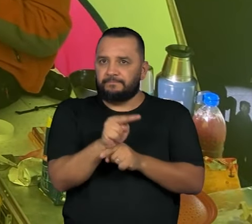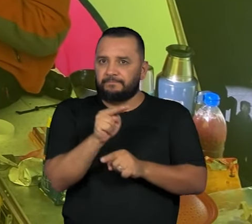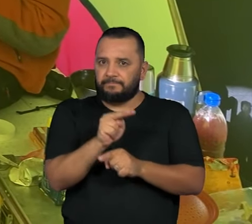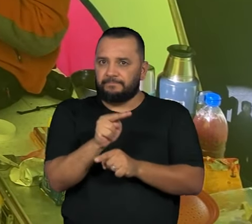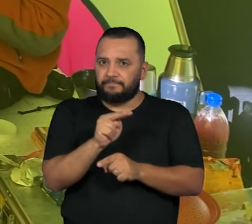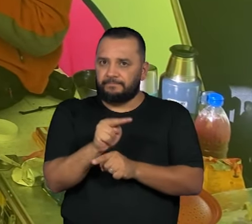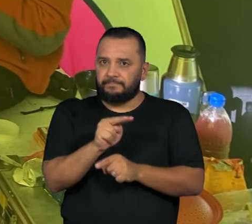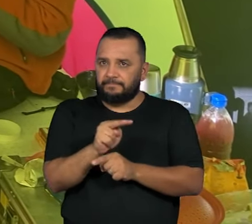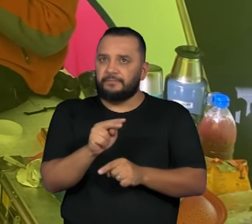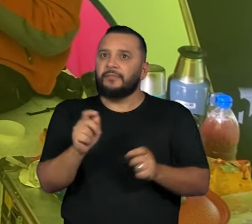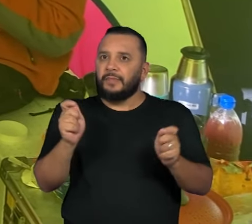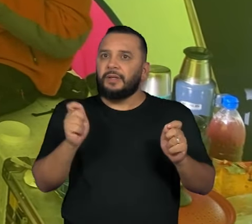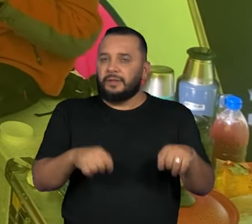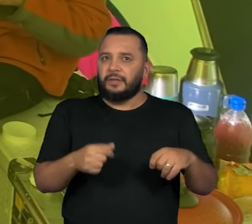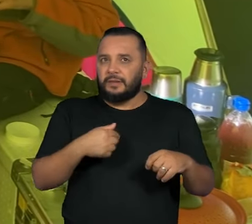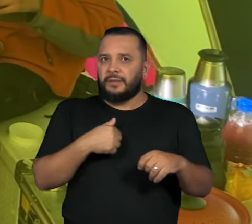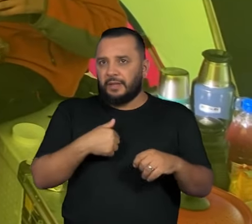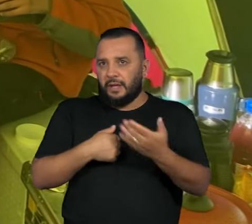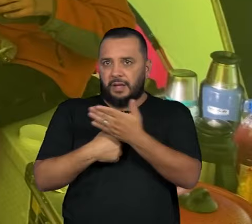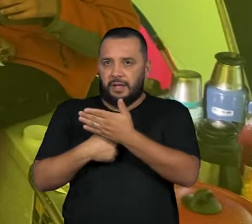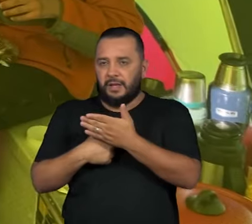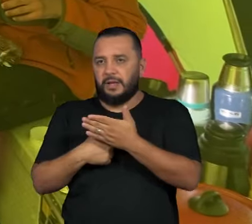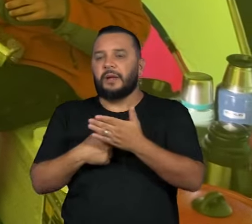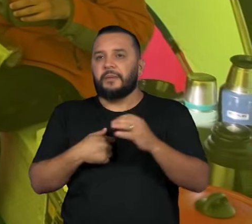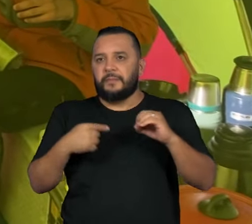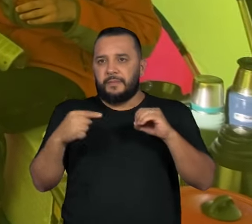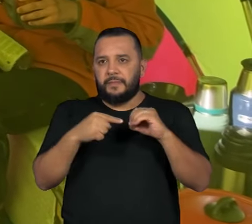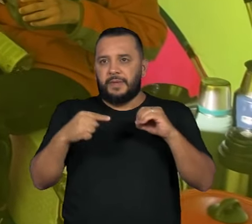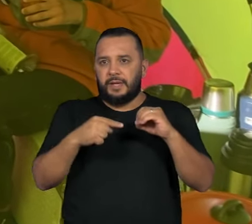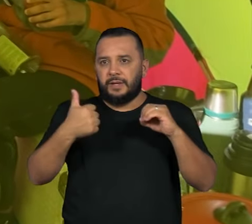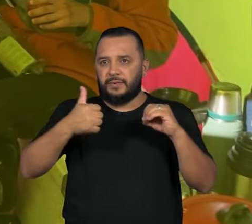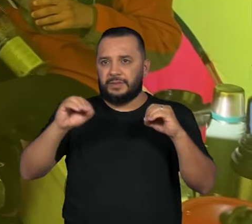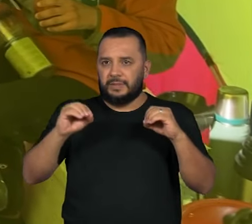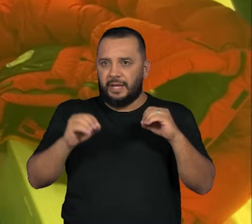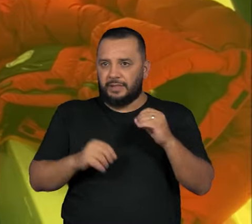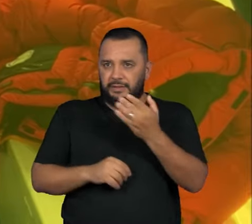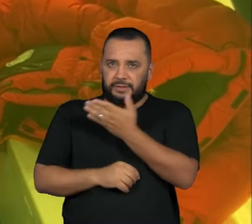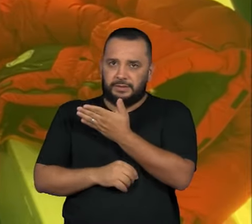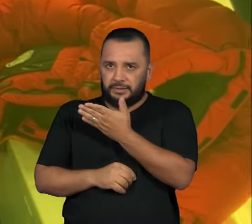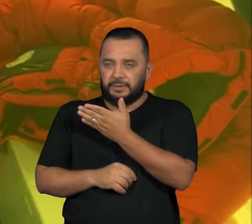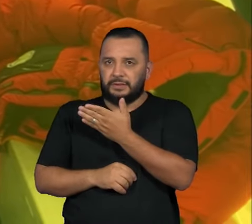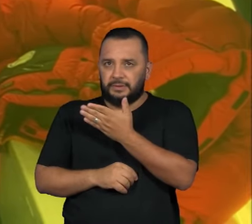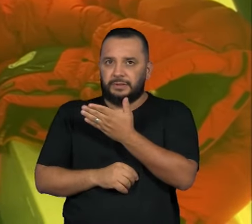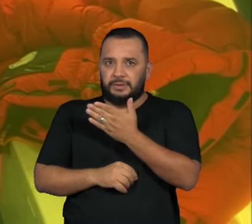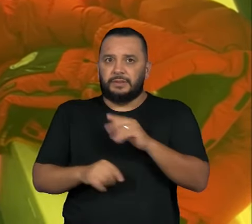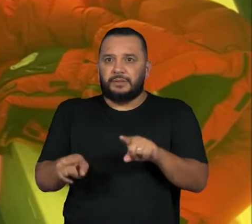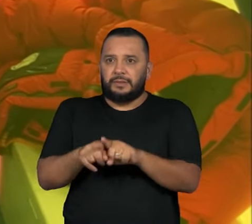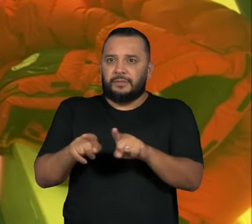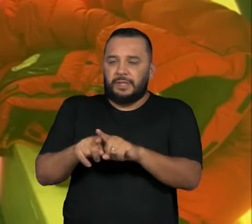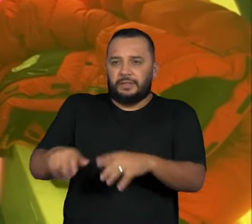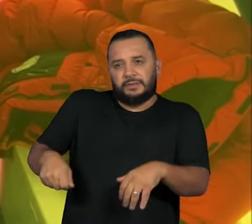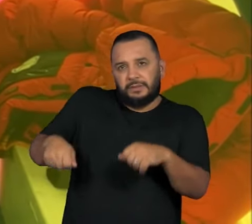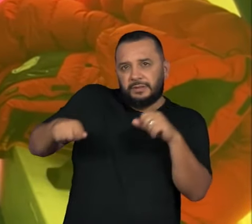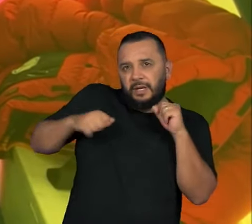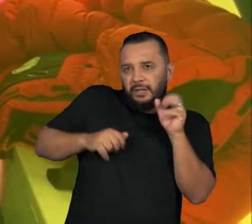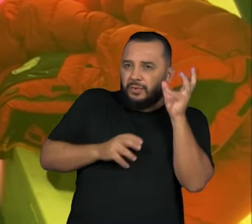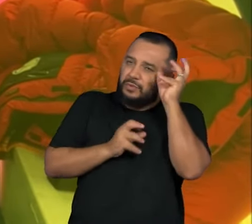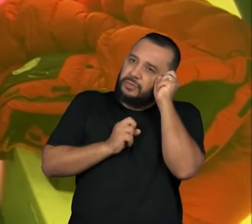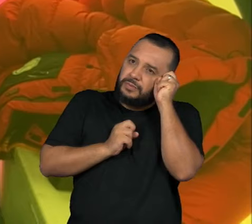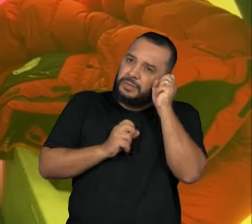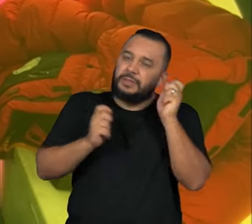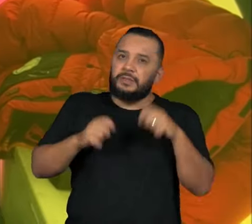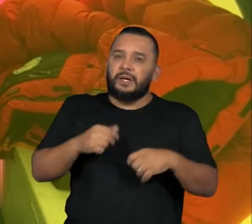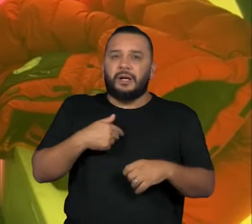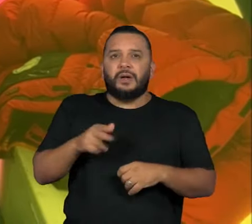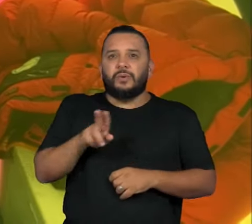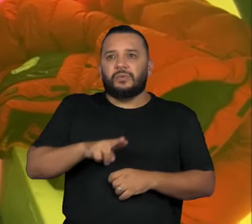agradável temperatura de menos 10 graus centígrados dentro da barraca, e com sacos de dormir que nós podemos usar até